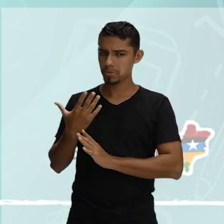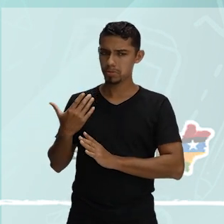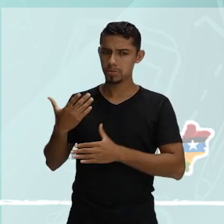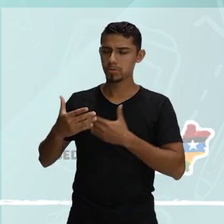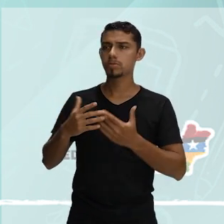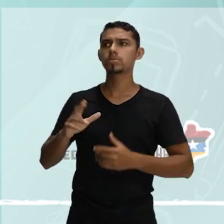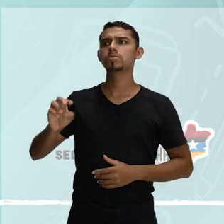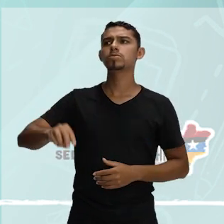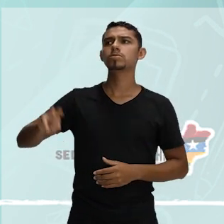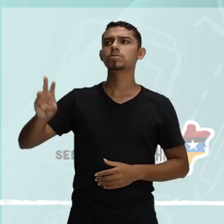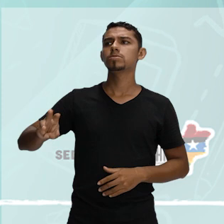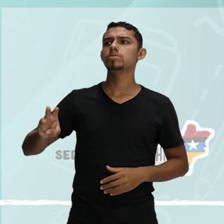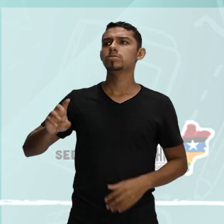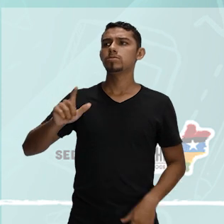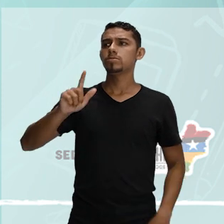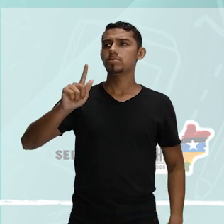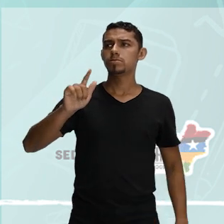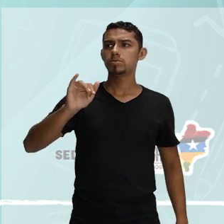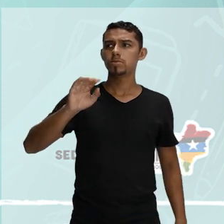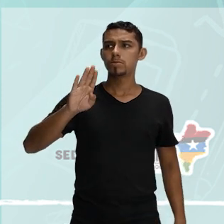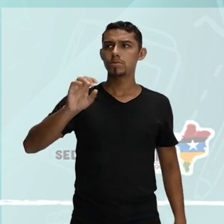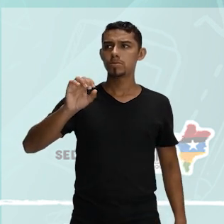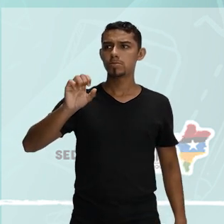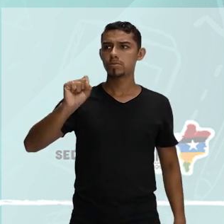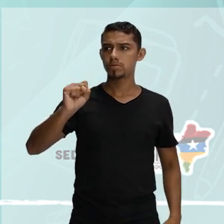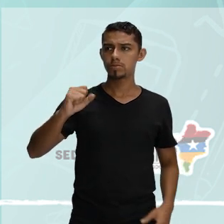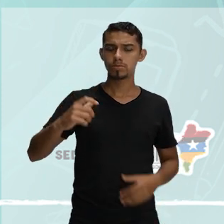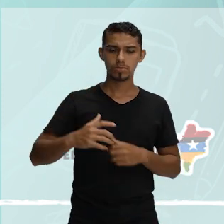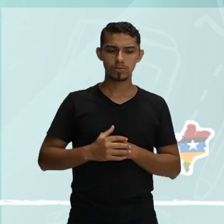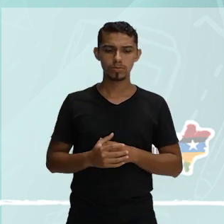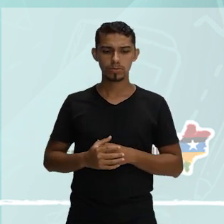os gibões? Holobatide. Olha aqui, ó.